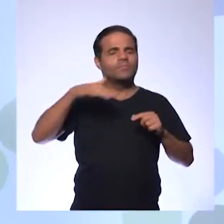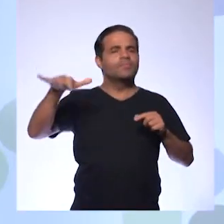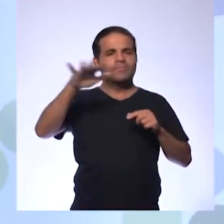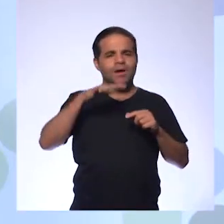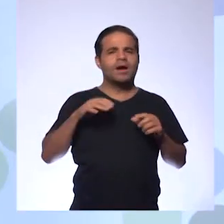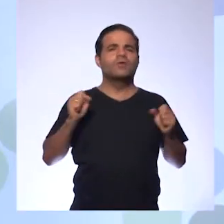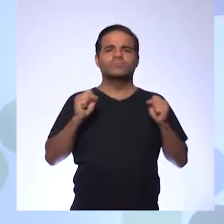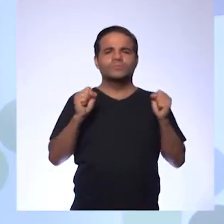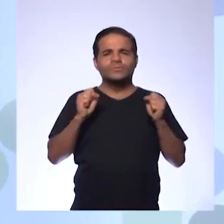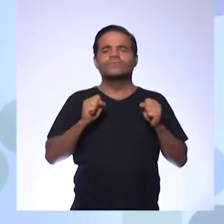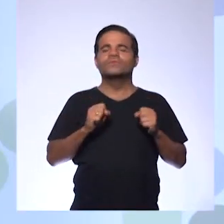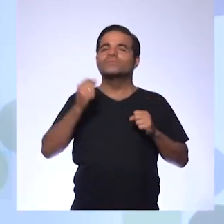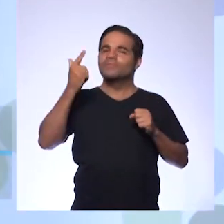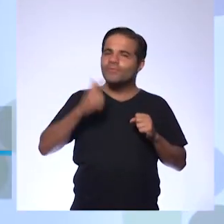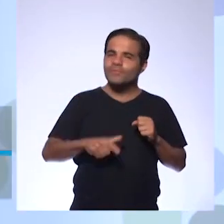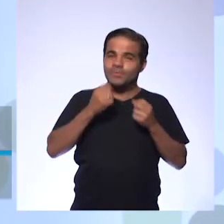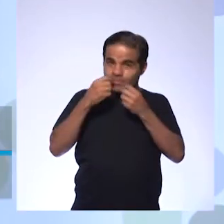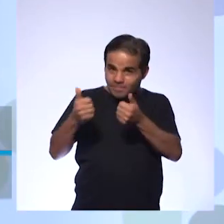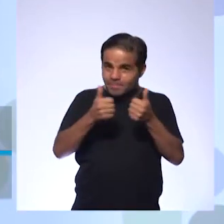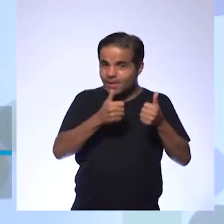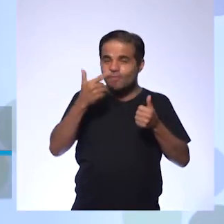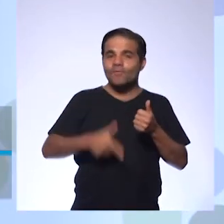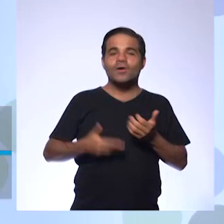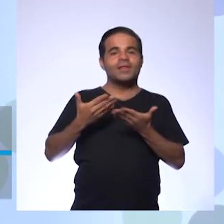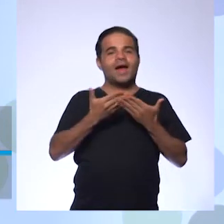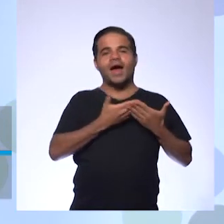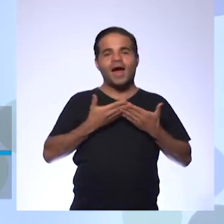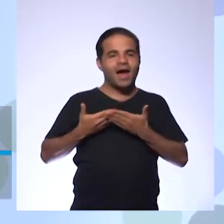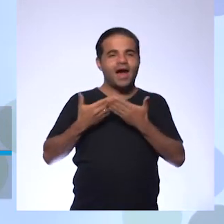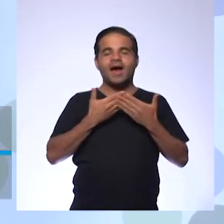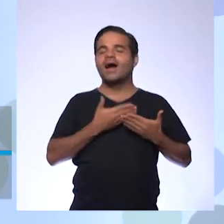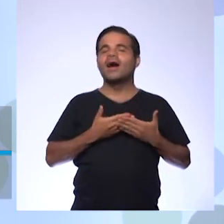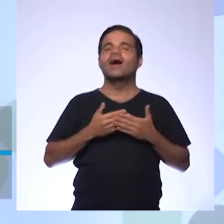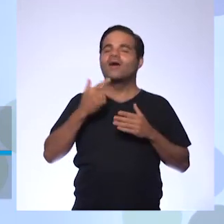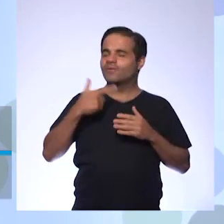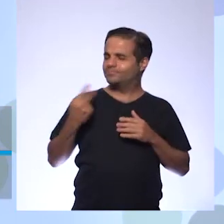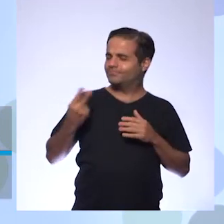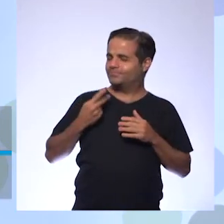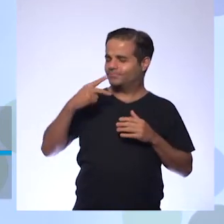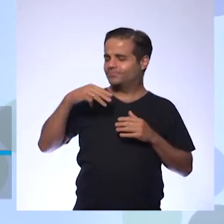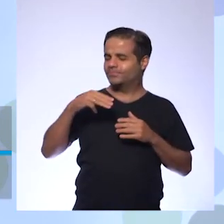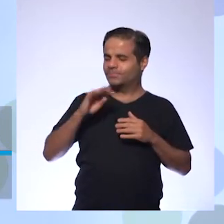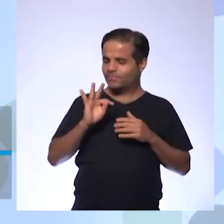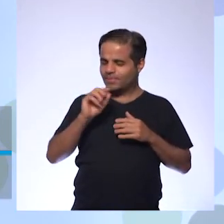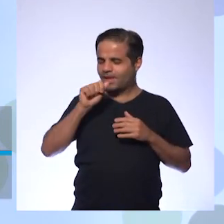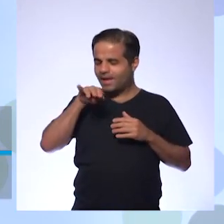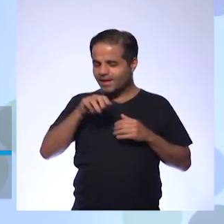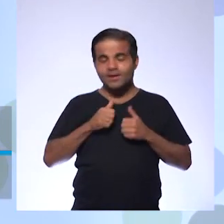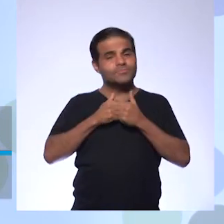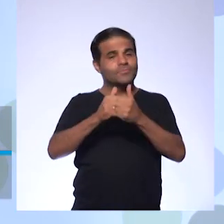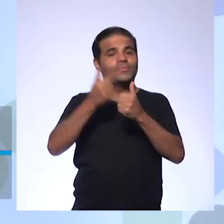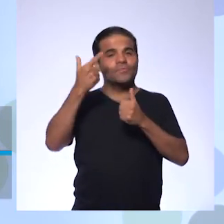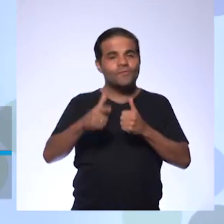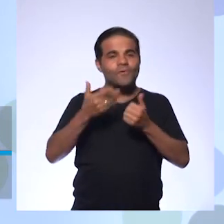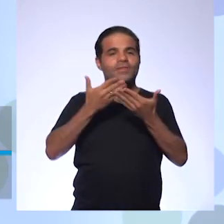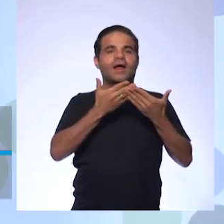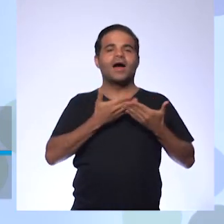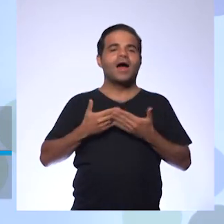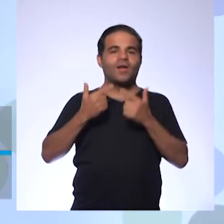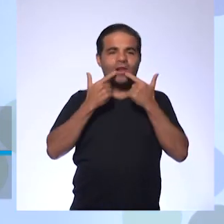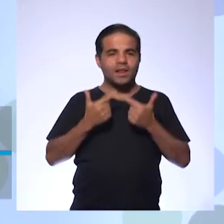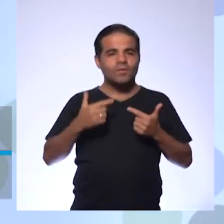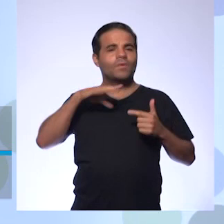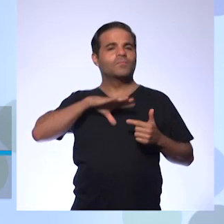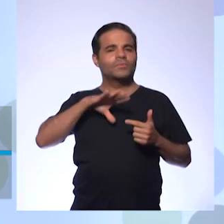vocês, pessoal? Mais uma aula de língua portuguesa. Eu, professor Mauro, o Marcel, professora Tayana aqui conosco, nos acompanhando em mais uma aula de língua